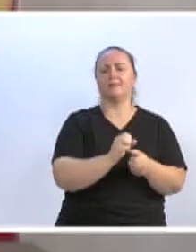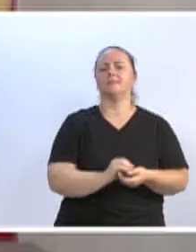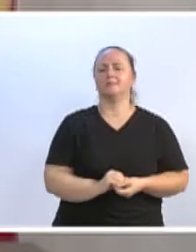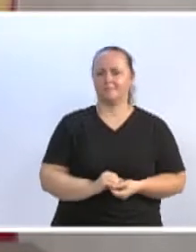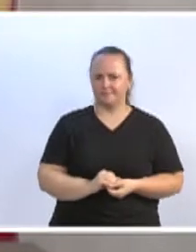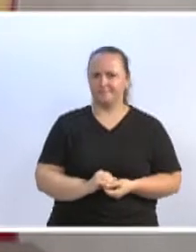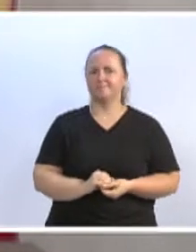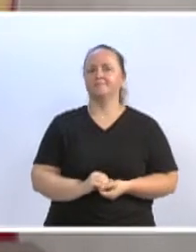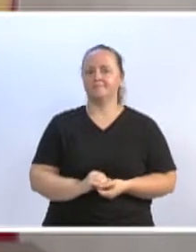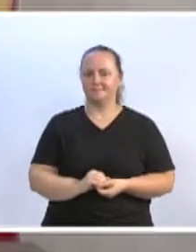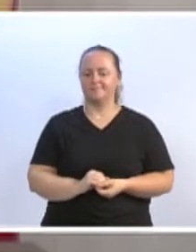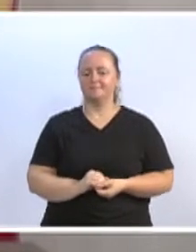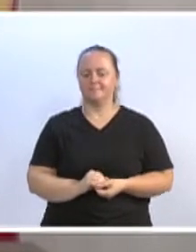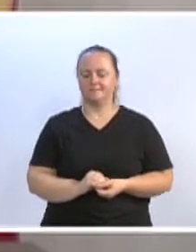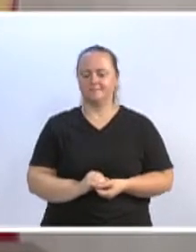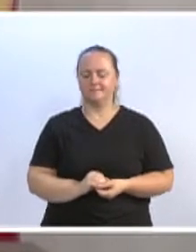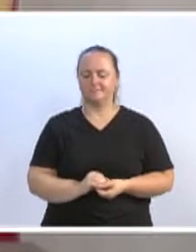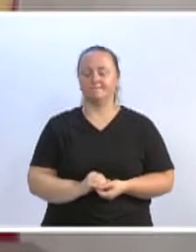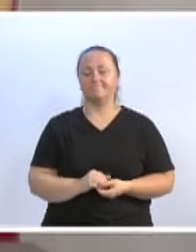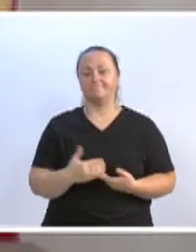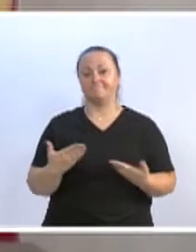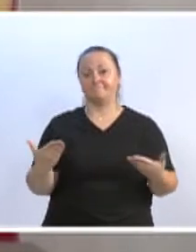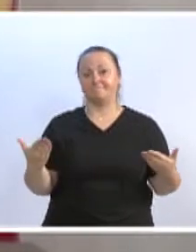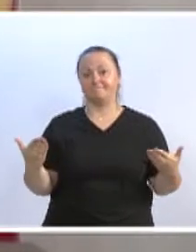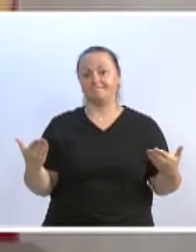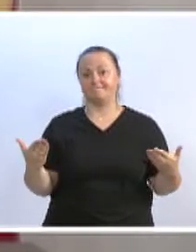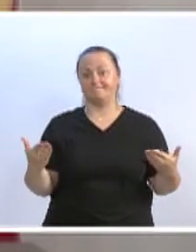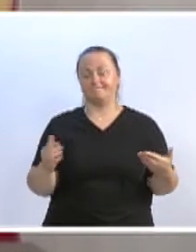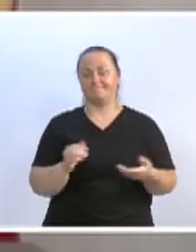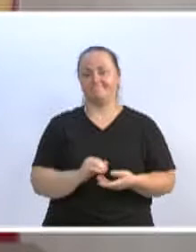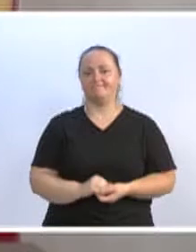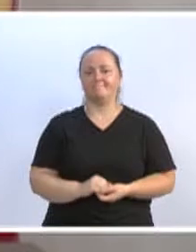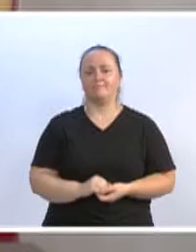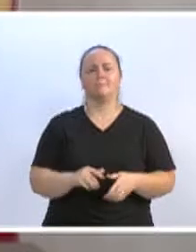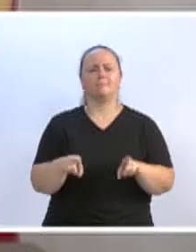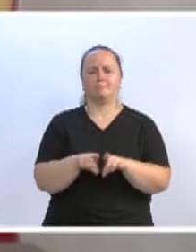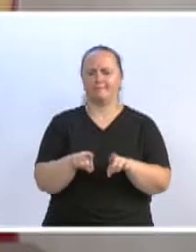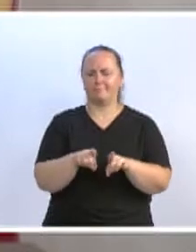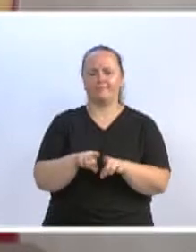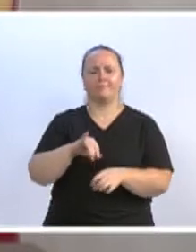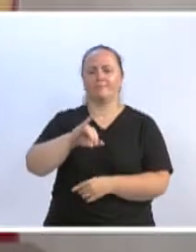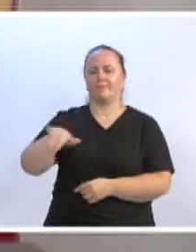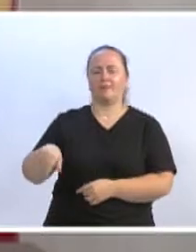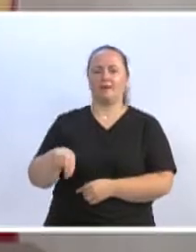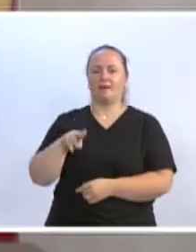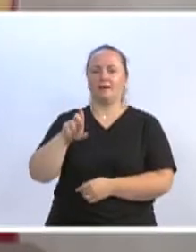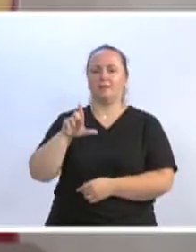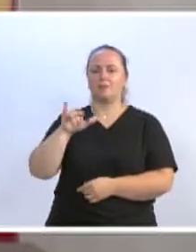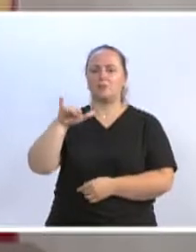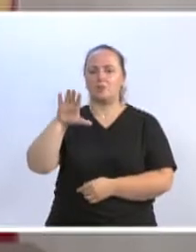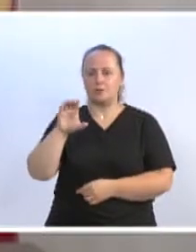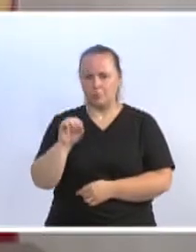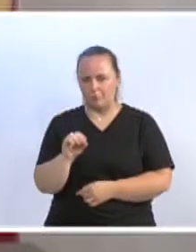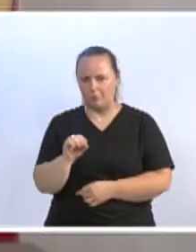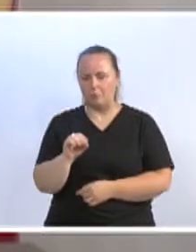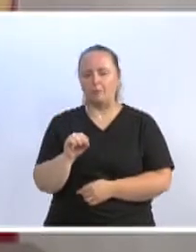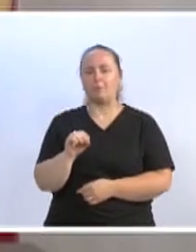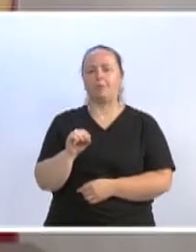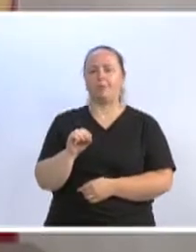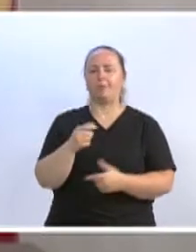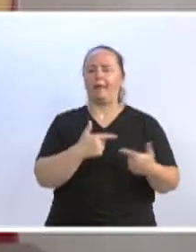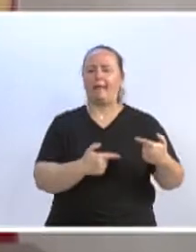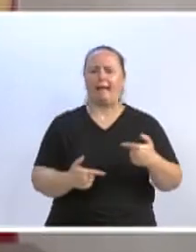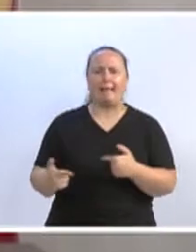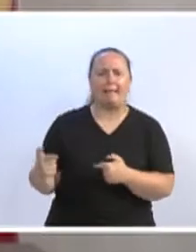1.100 anos. Bom, fora Júlio César e as suas guerras gaulesas, que